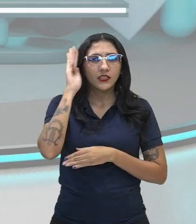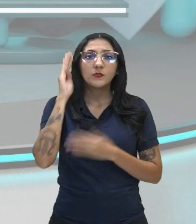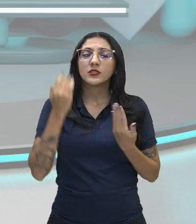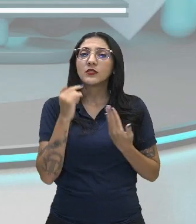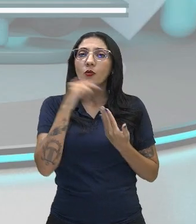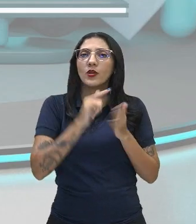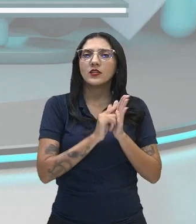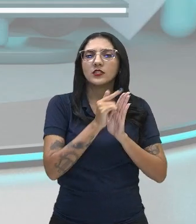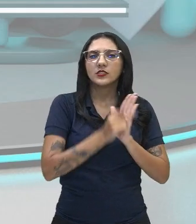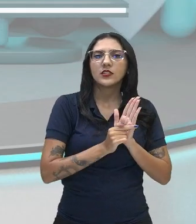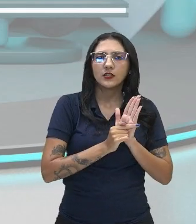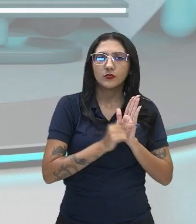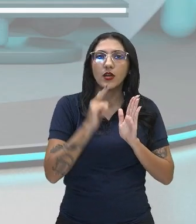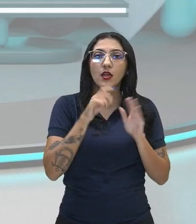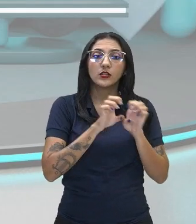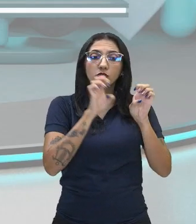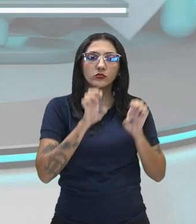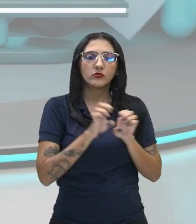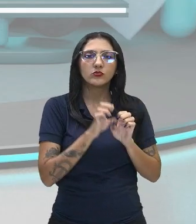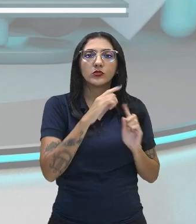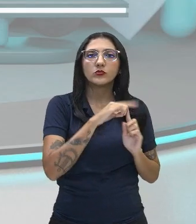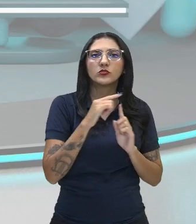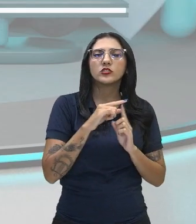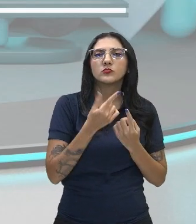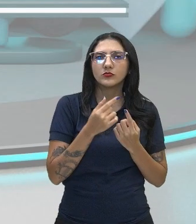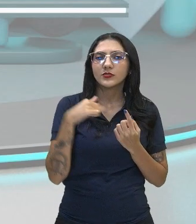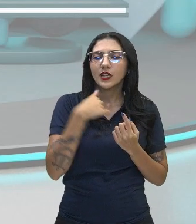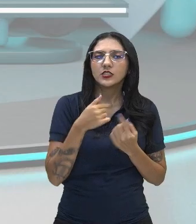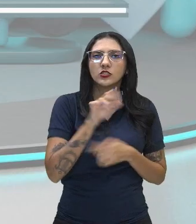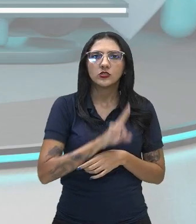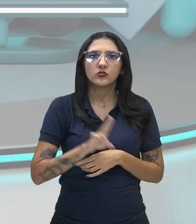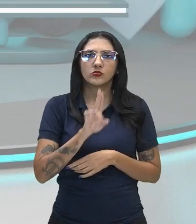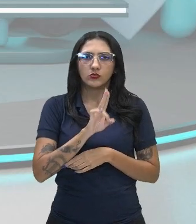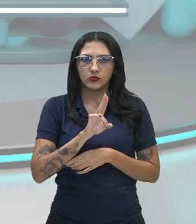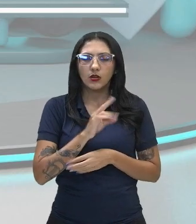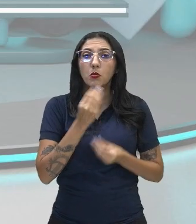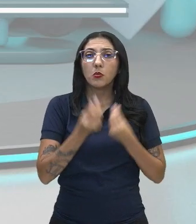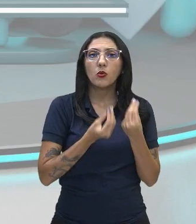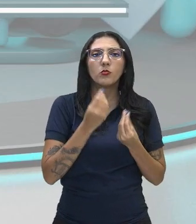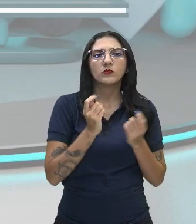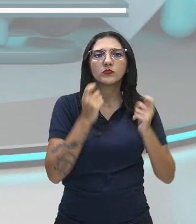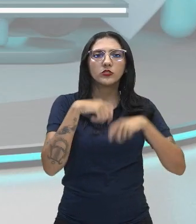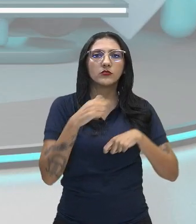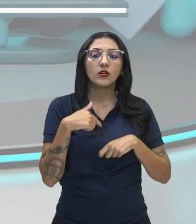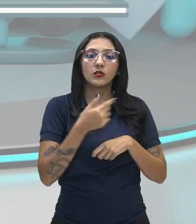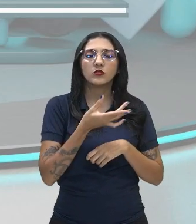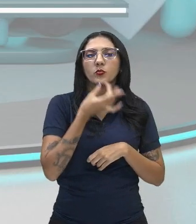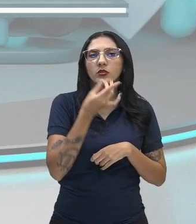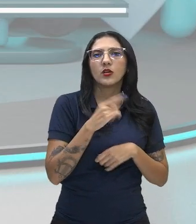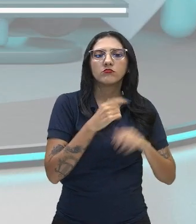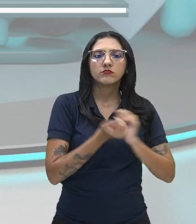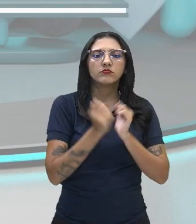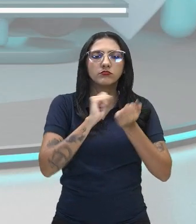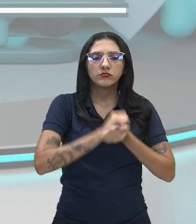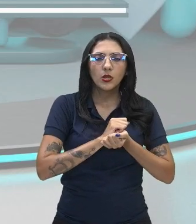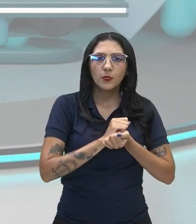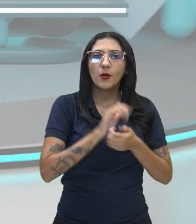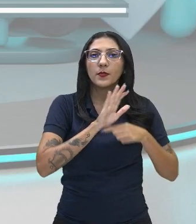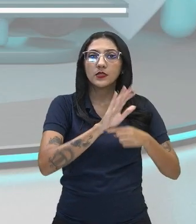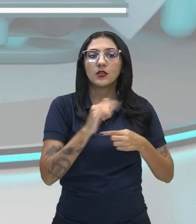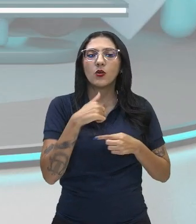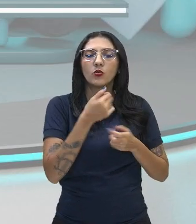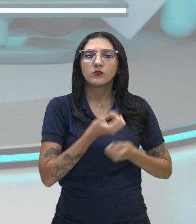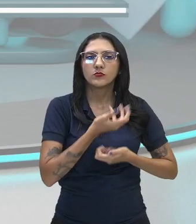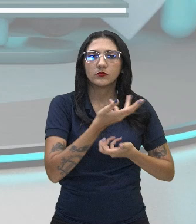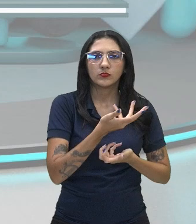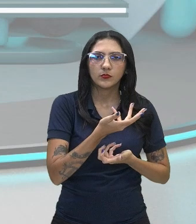É aquele formato do texto, o formato social do texto. Então, gênero textual